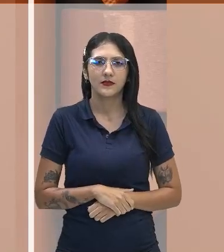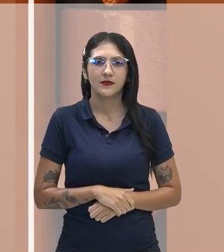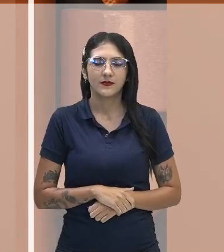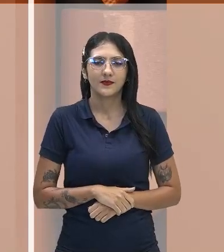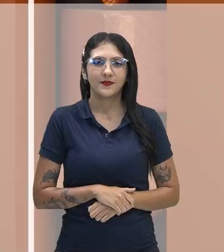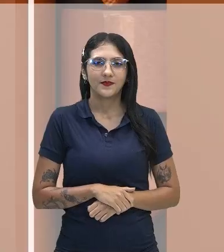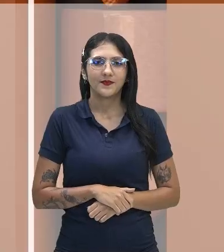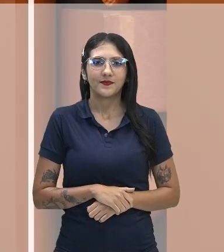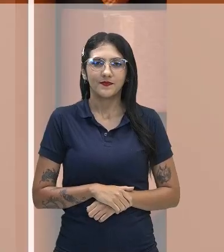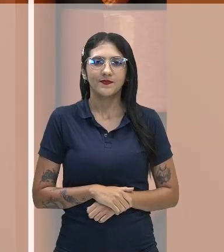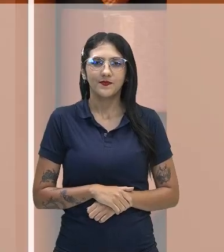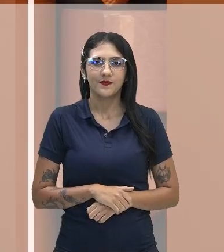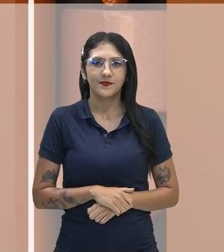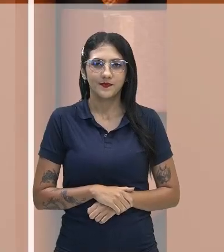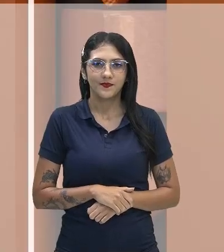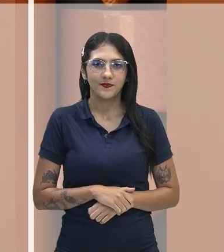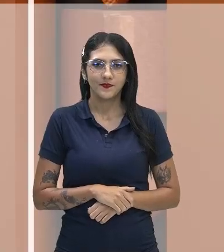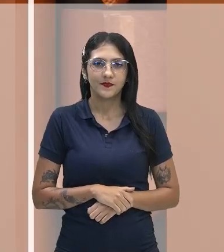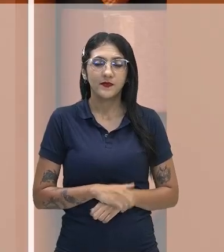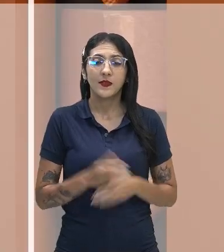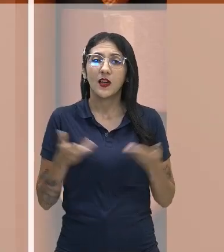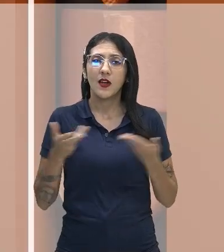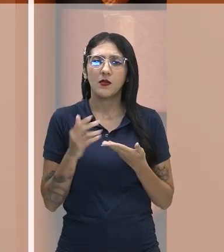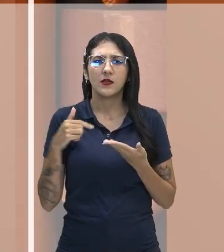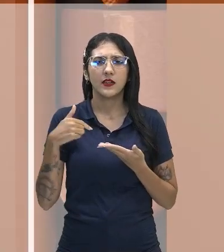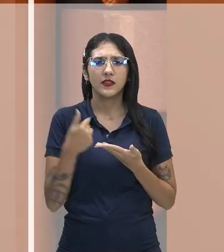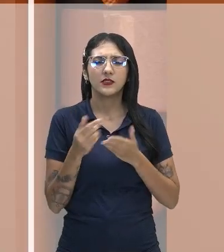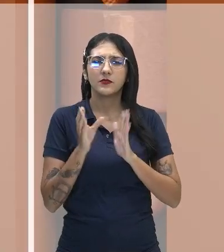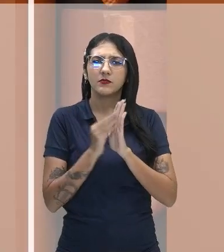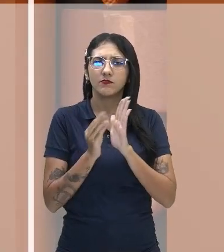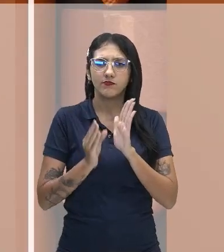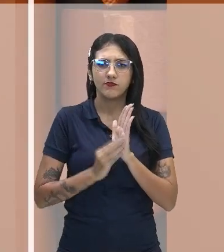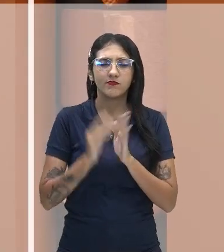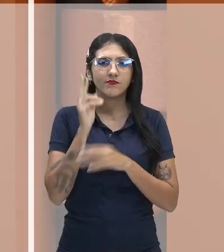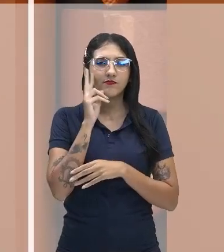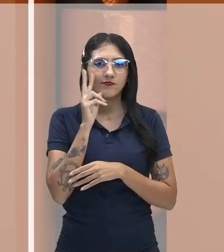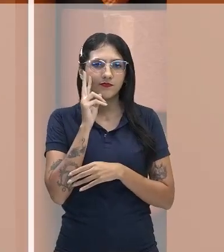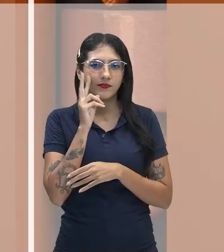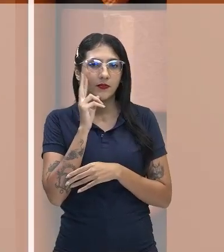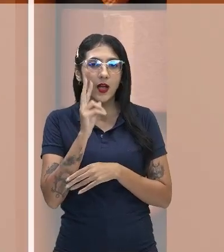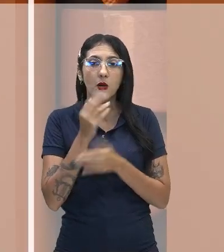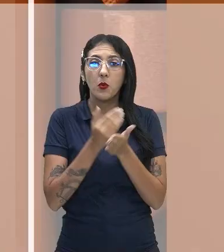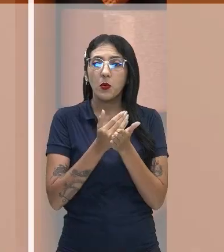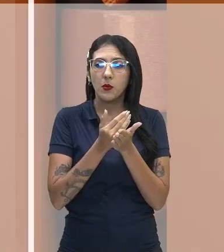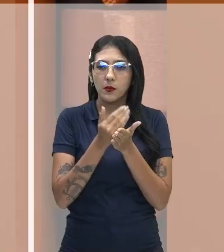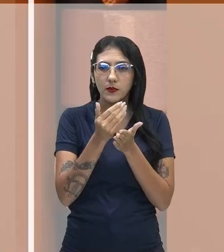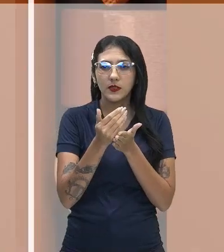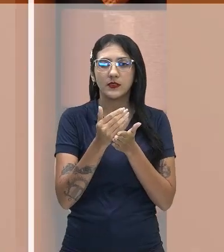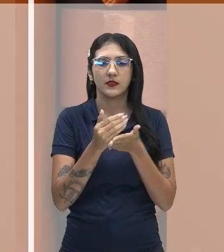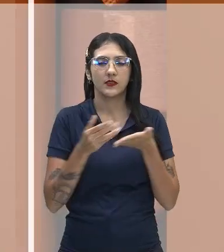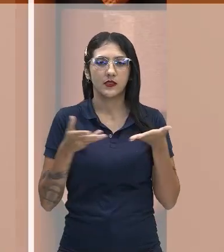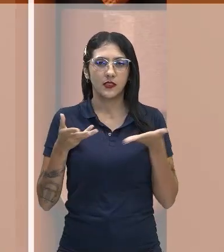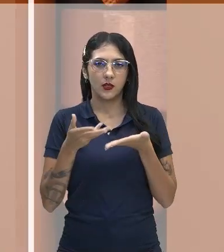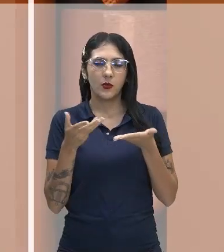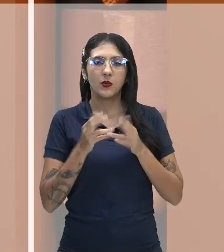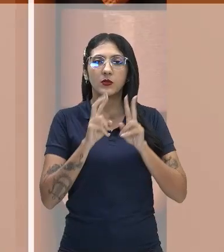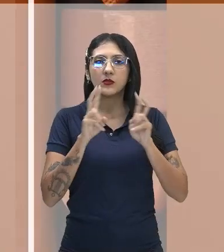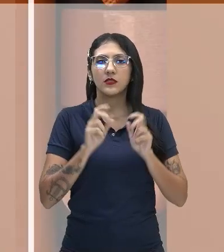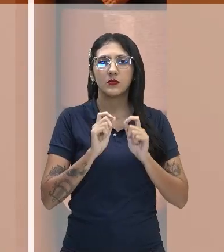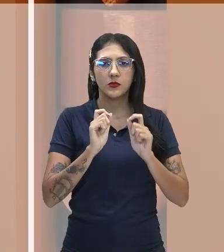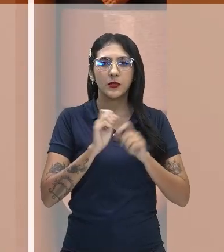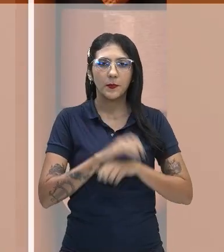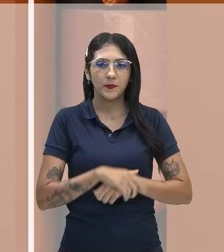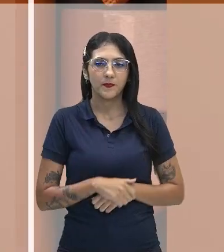nossa unidade de estudo. E aí a gente vai destacando aqui inicialmente a